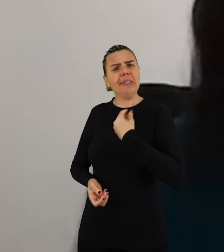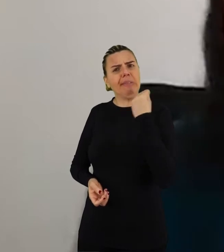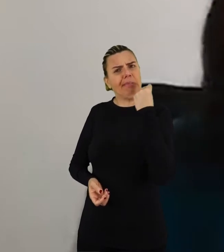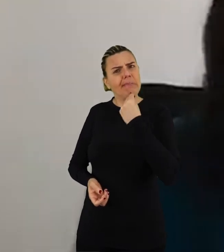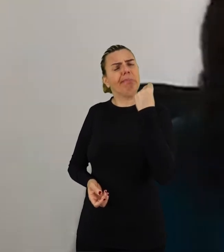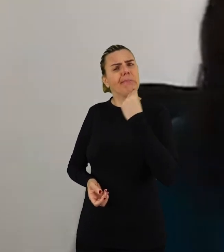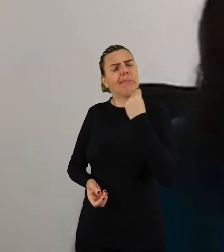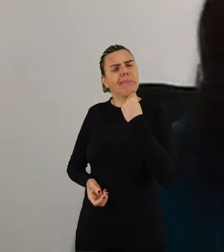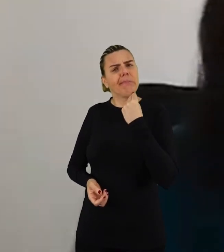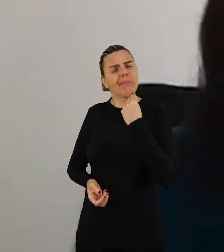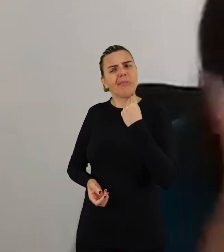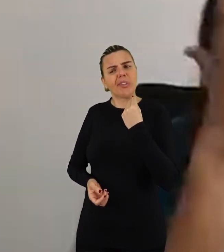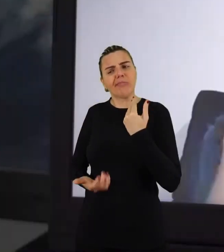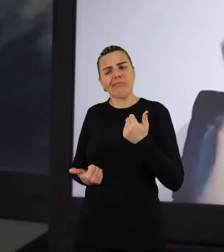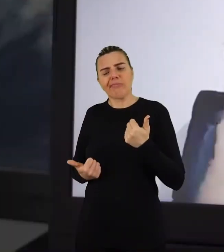me convenceu.